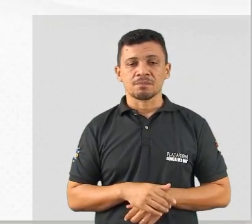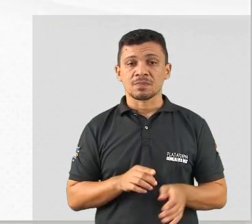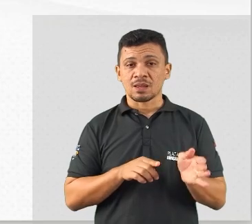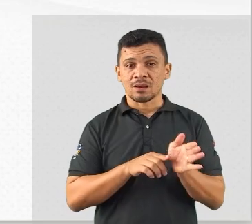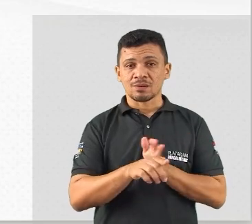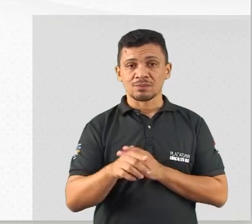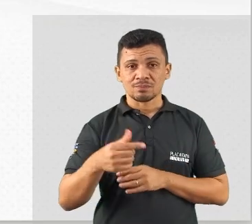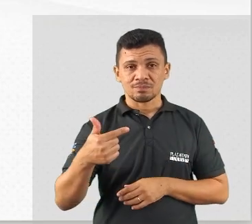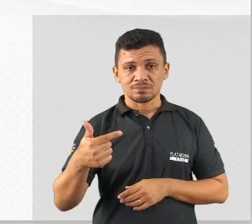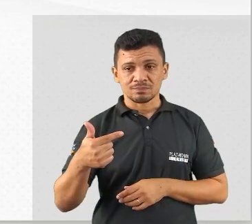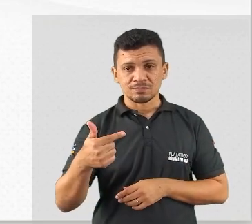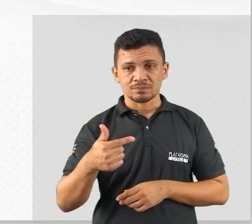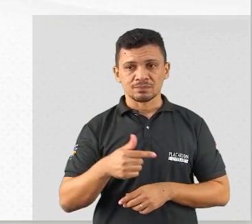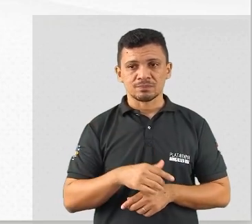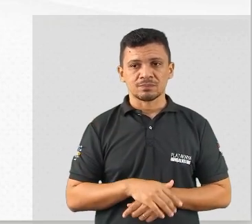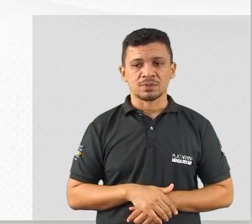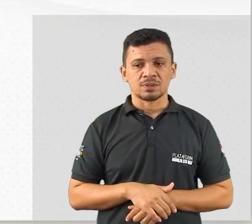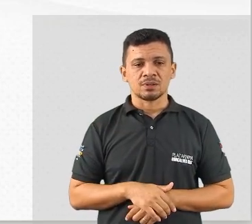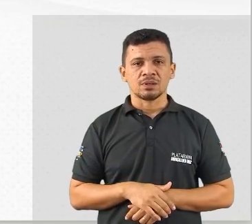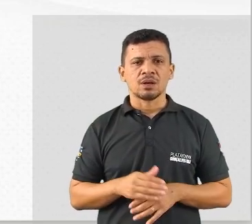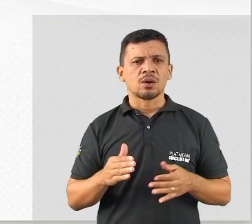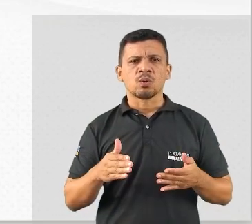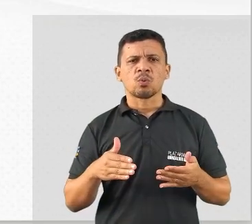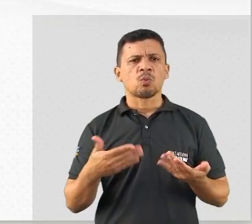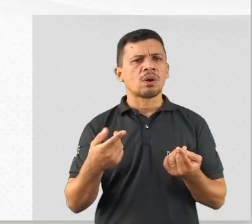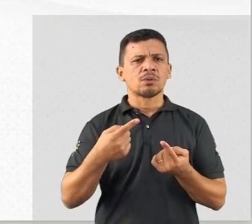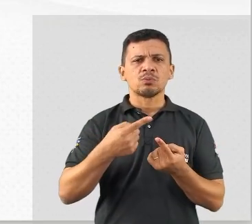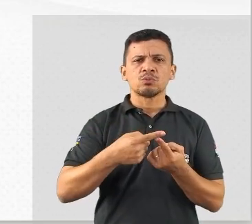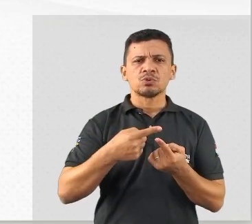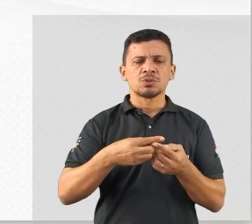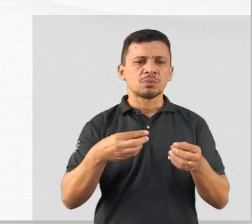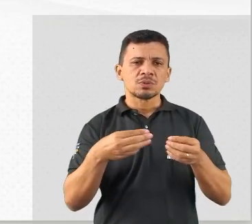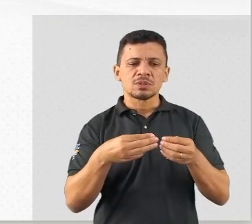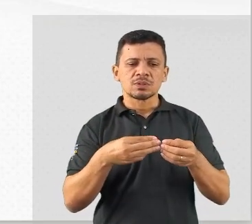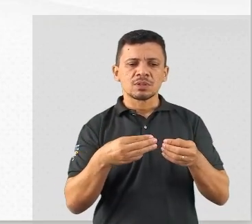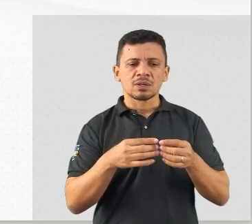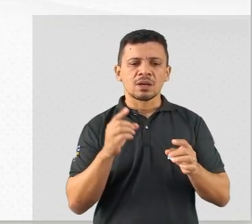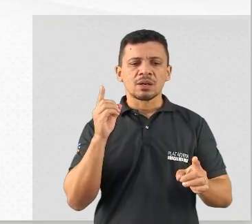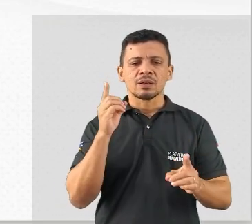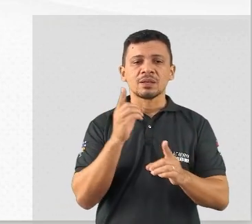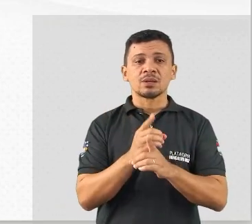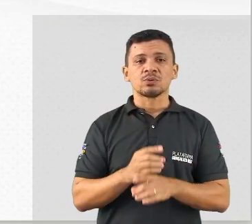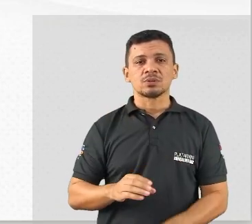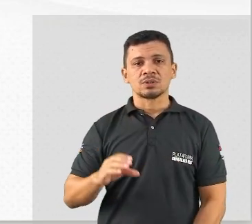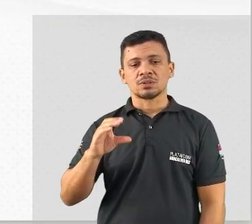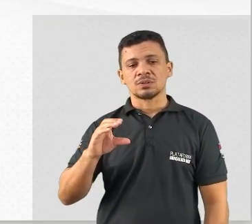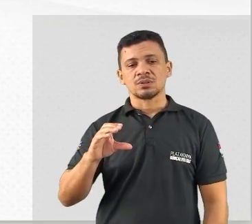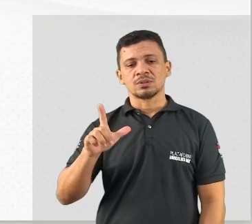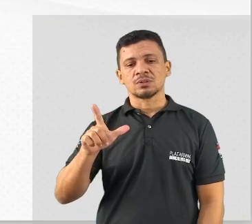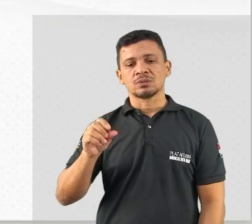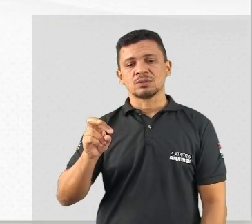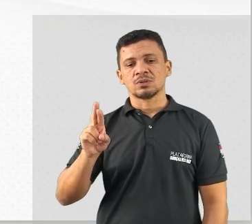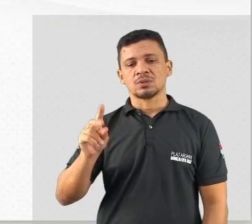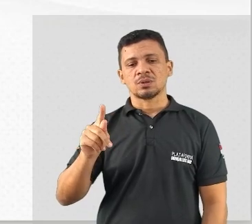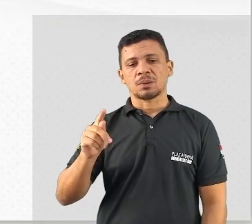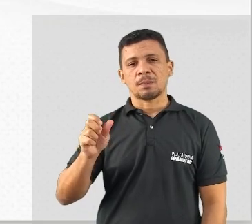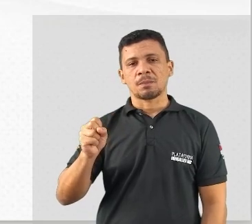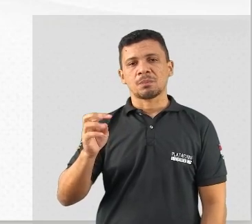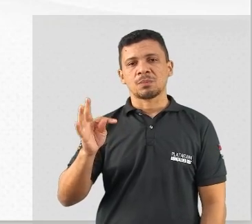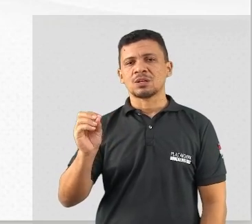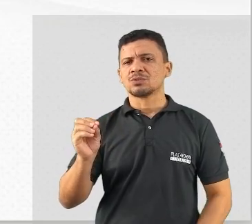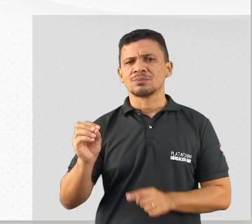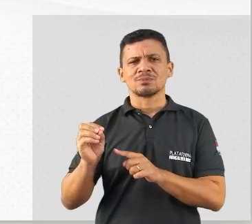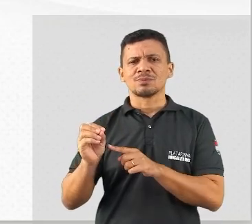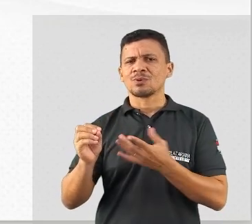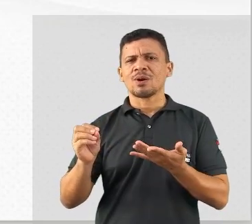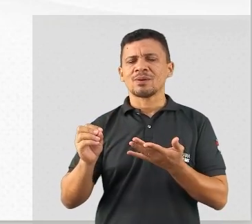Próxima questão, pessoal. Em qual tipo de célula é encontrado o cloroplasto? Essa é muito fácil, né, pessoal? O cloroplasto